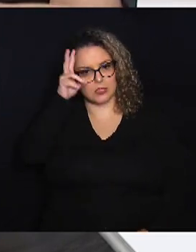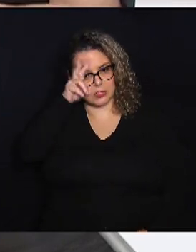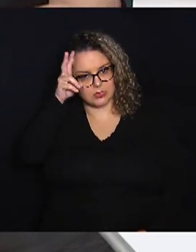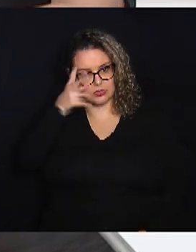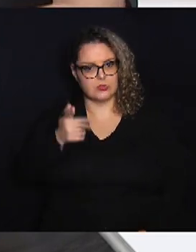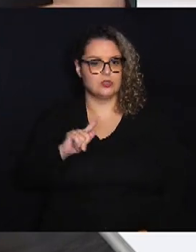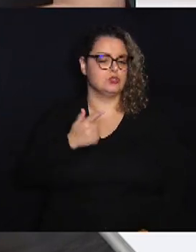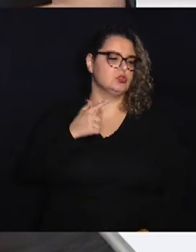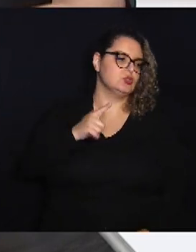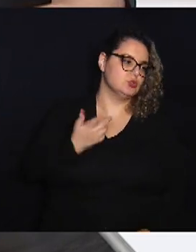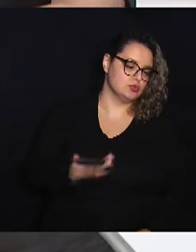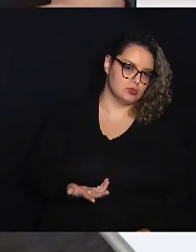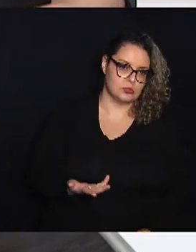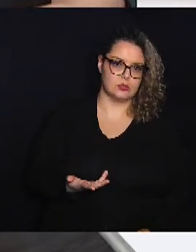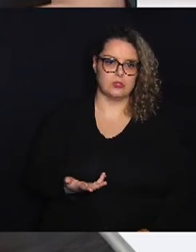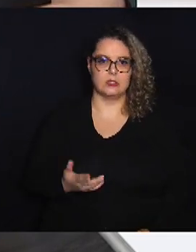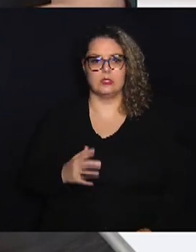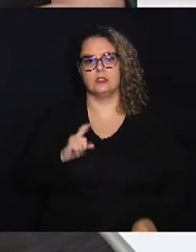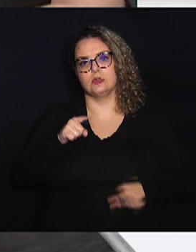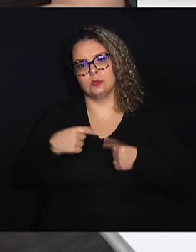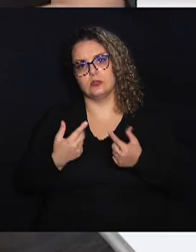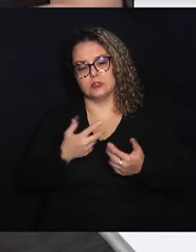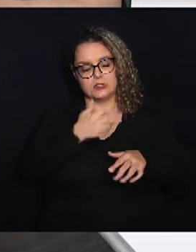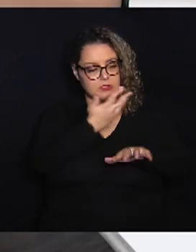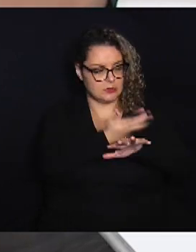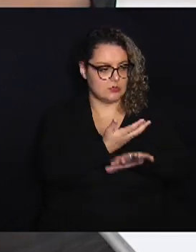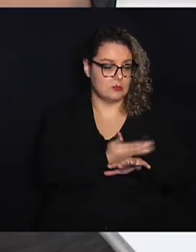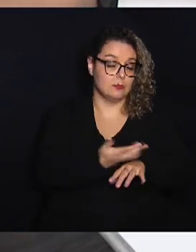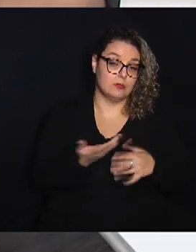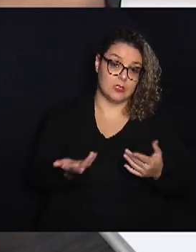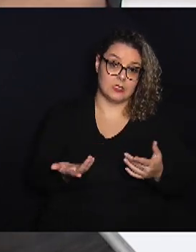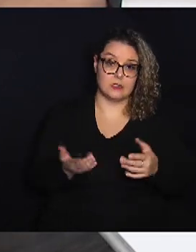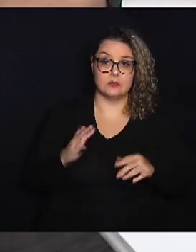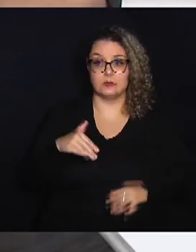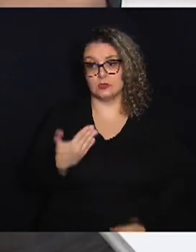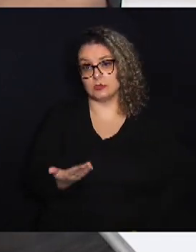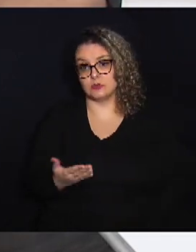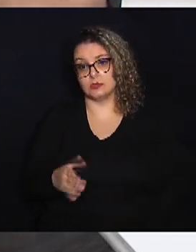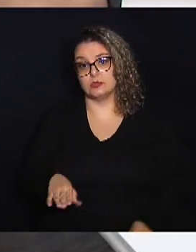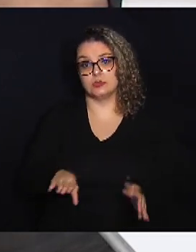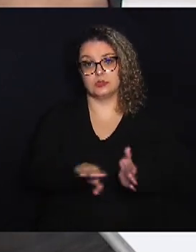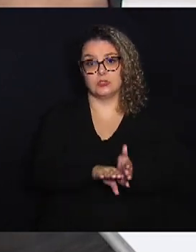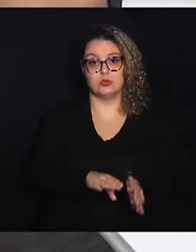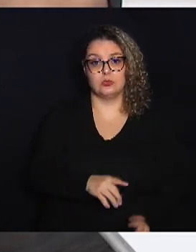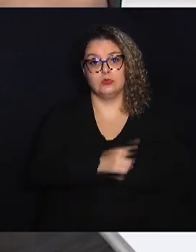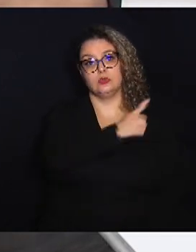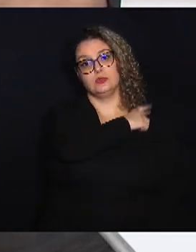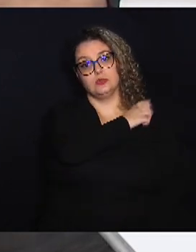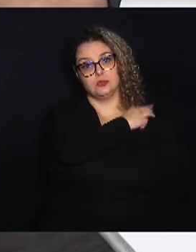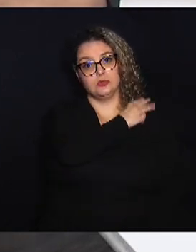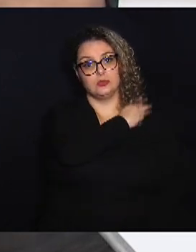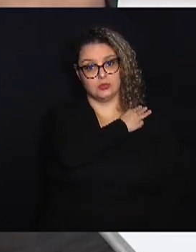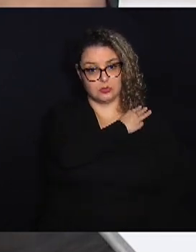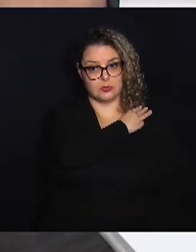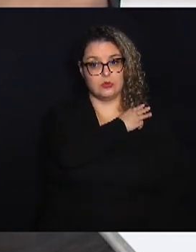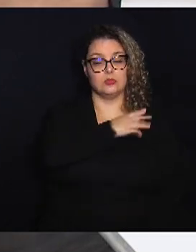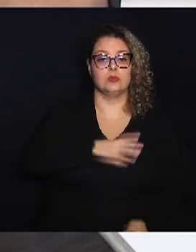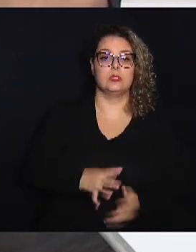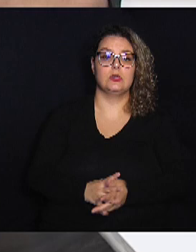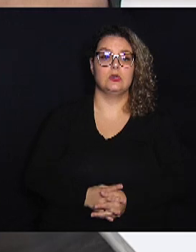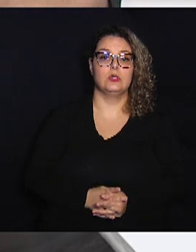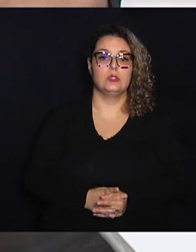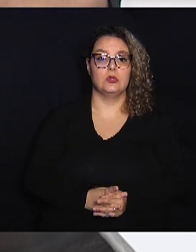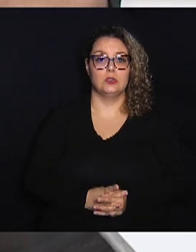história, geografia e tudo mais. Por outro lado, quando chegou no colegial, hoje conhecido como ensino médio, né?